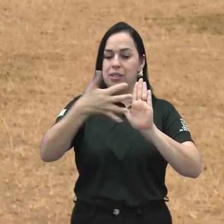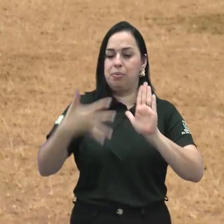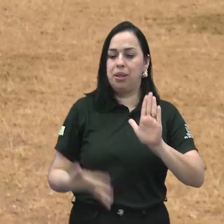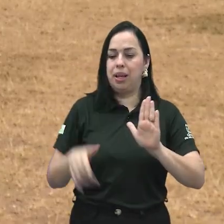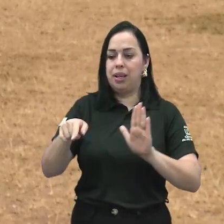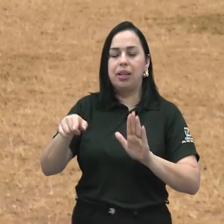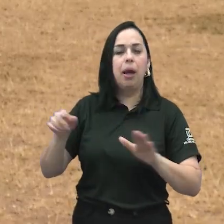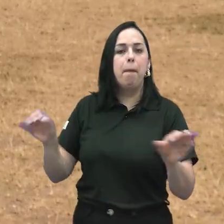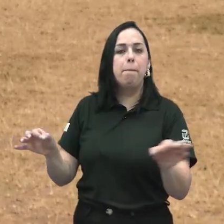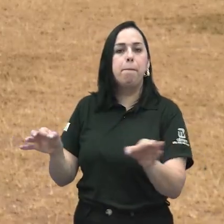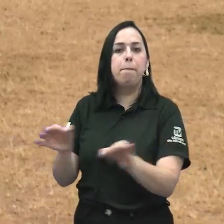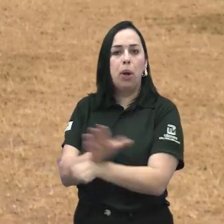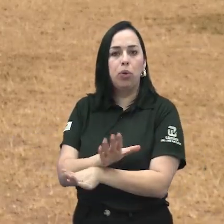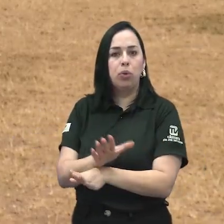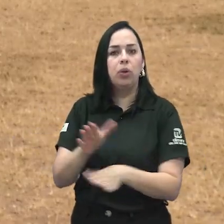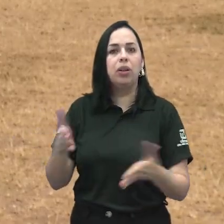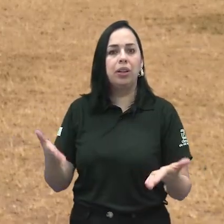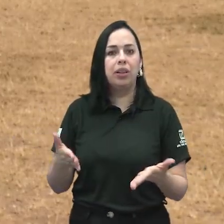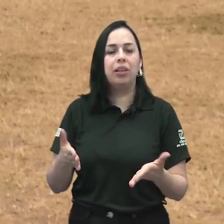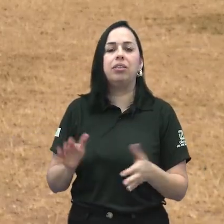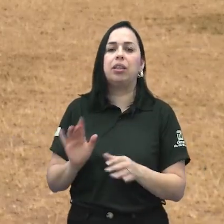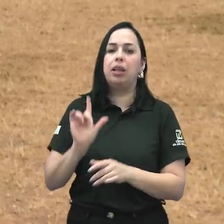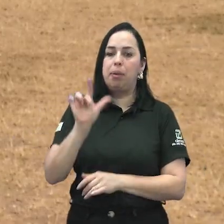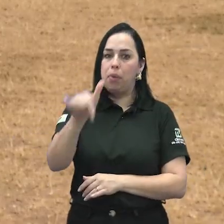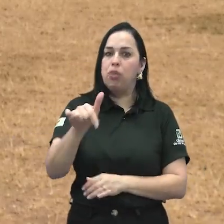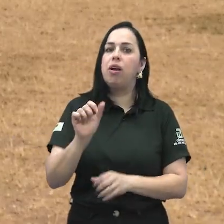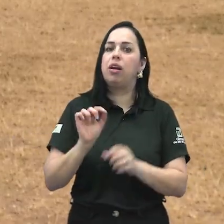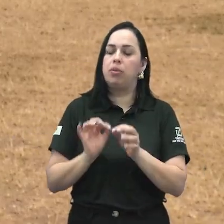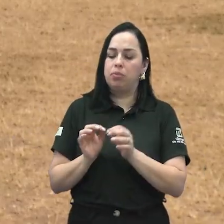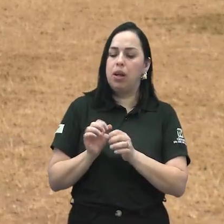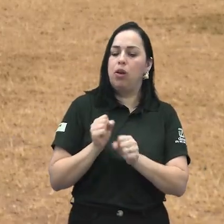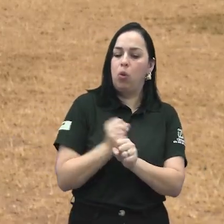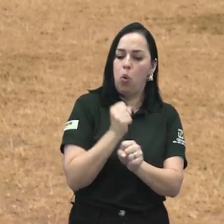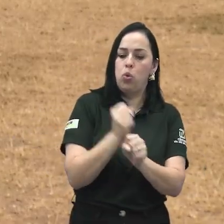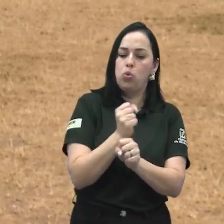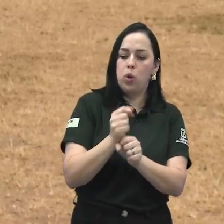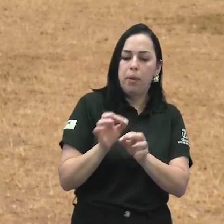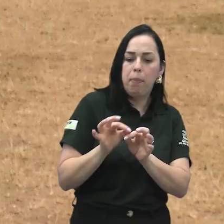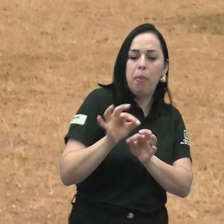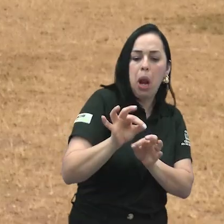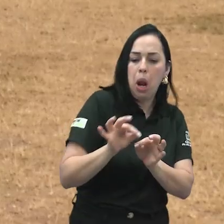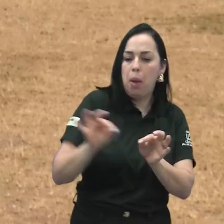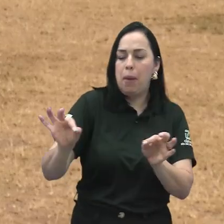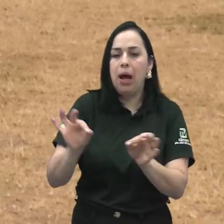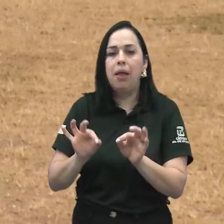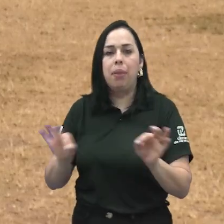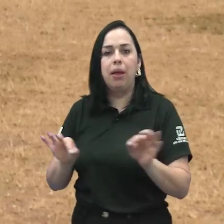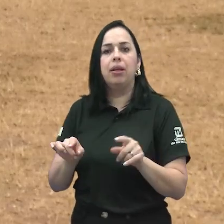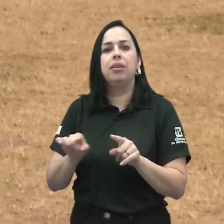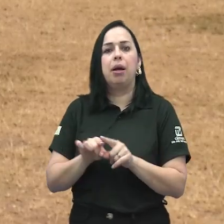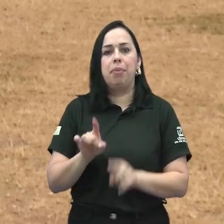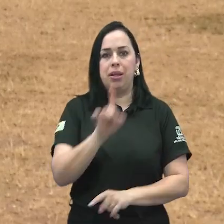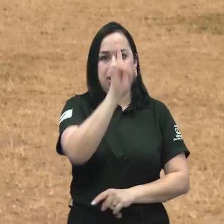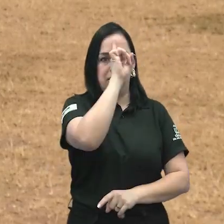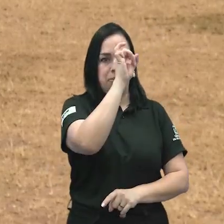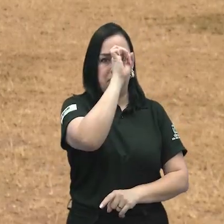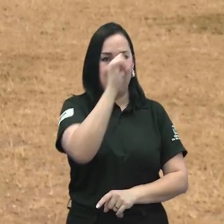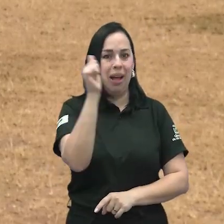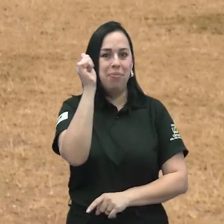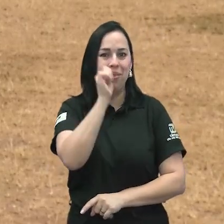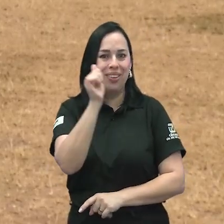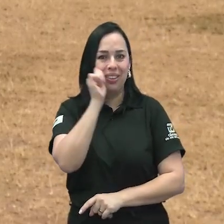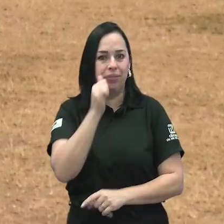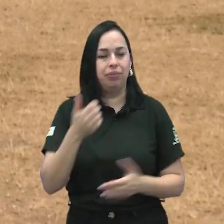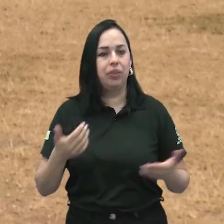Prefeitura, depois que a maternidade estiver pronta, o prédio passará por algumas ampliações. E aqui mesmo, nessa área, será abrigado também